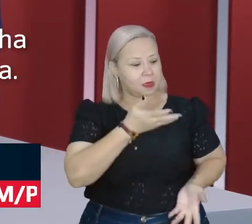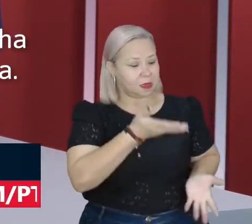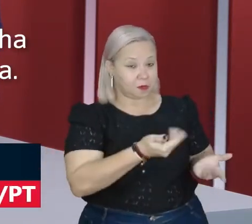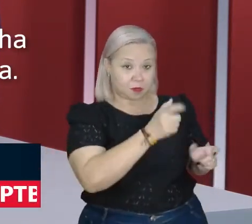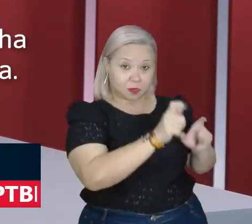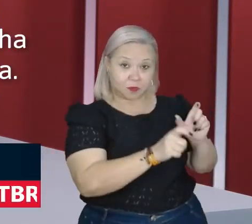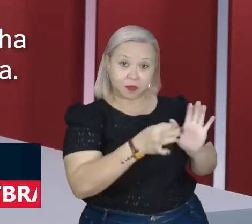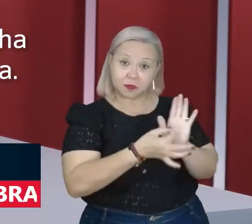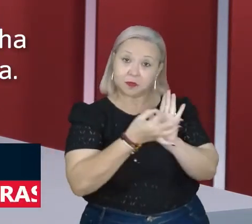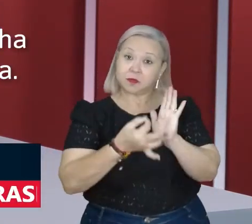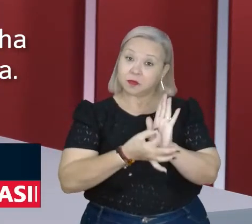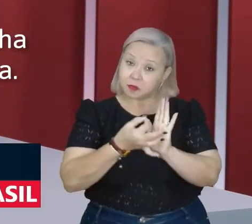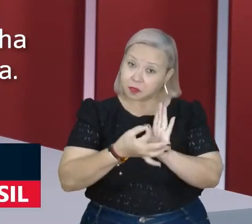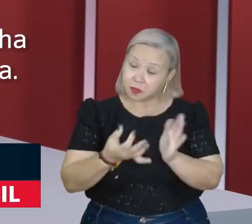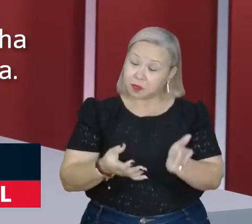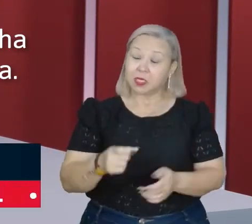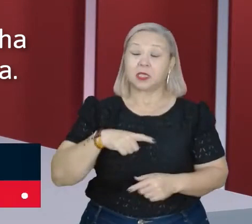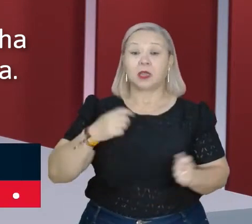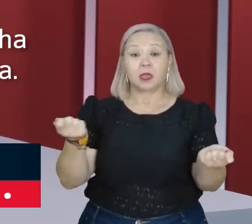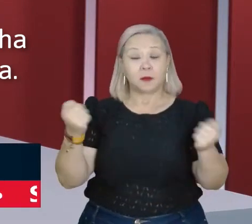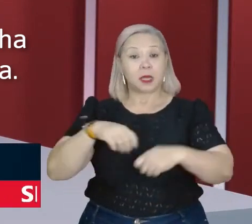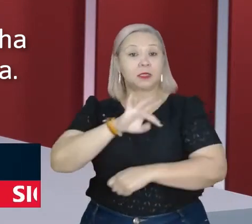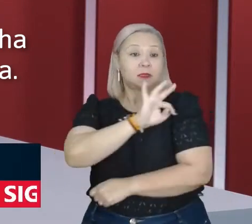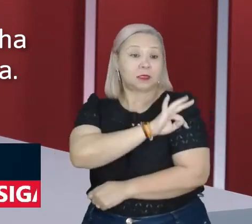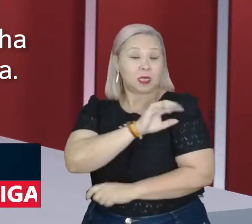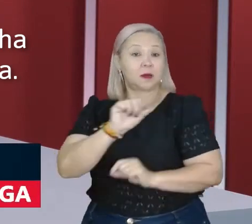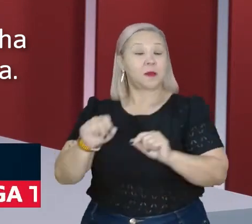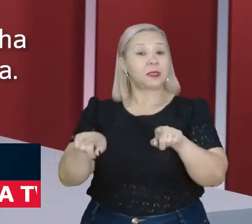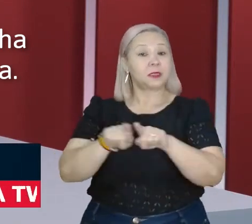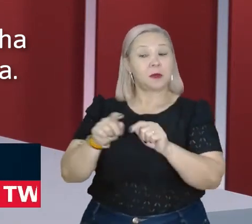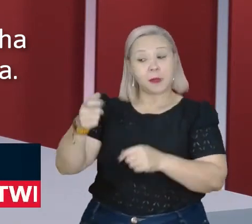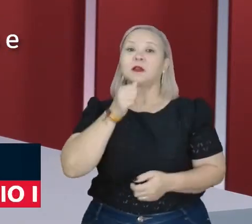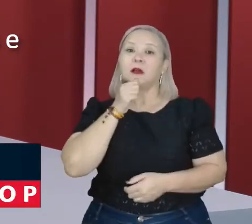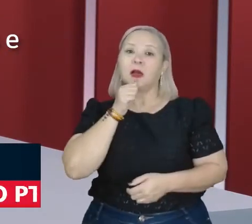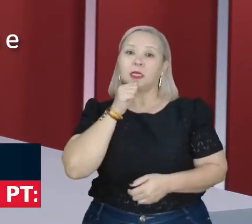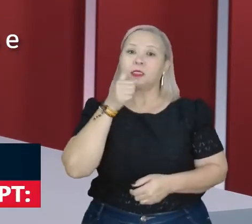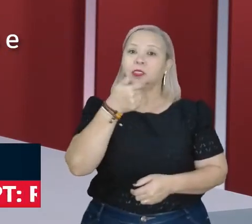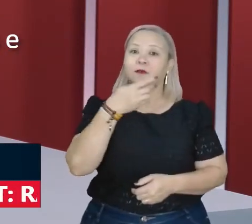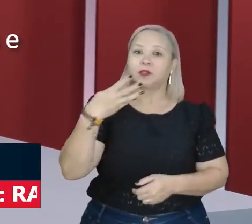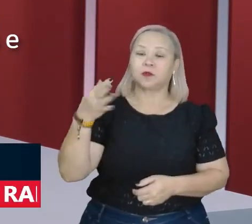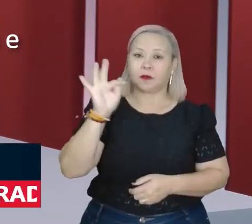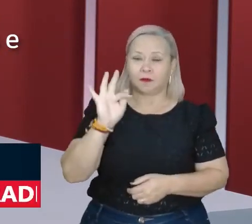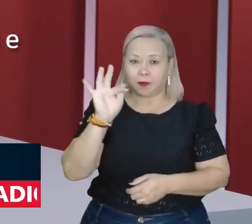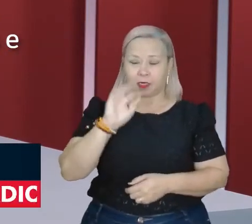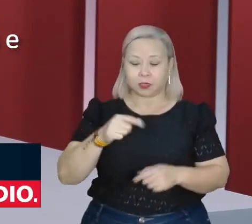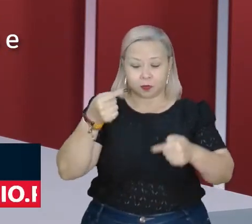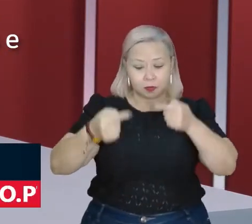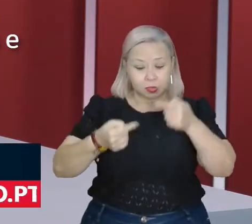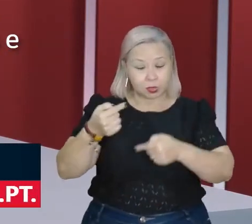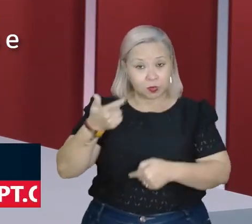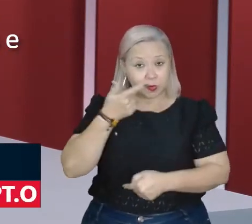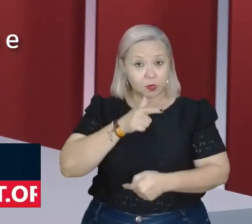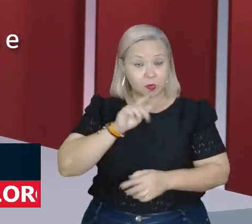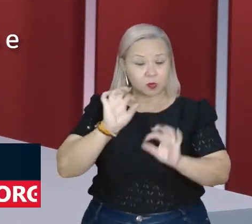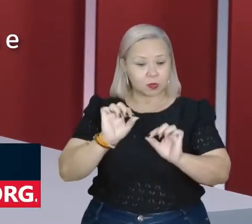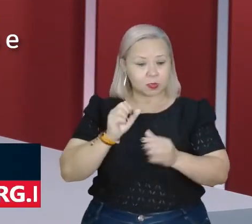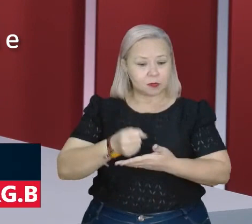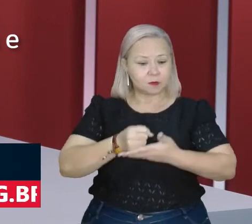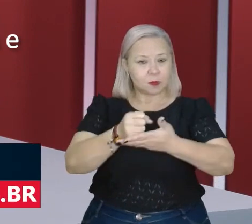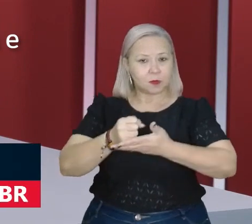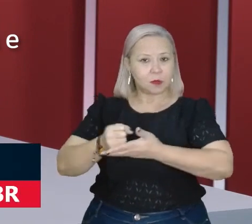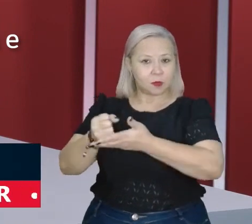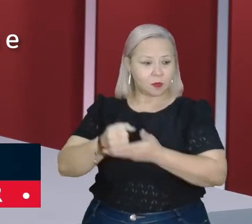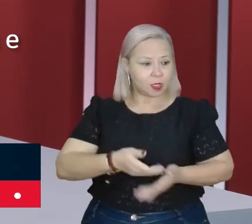tenha capacidade técnica, mas também tenha capacidade de reflexão, capacidade crítica. Políticas que consigam assistir esses jovens